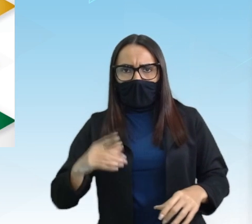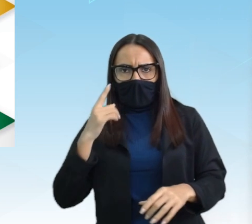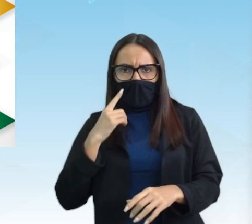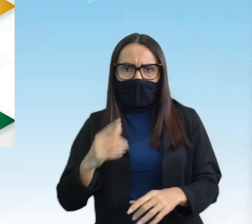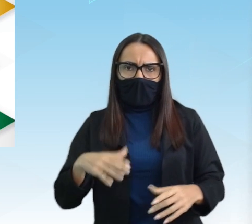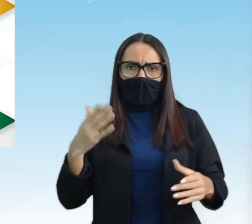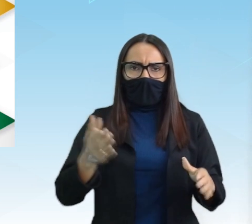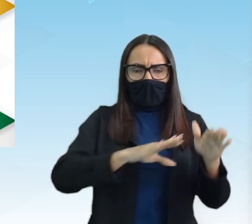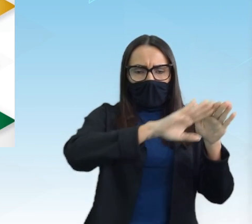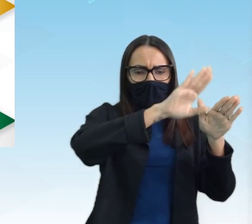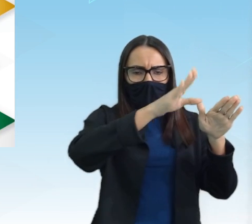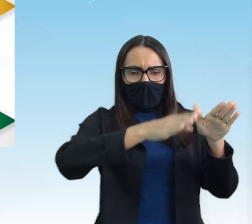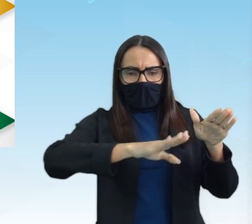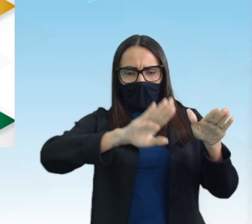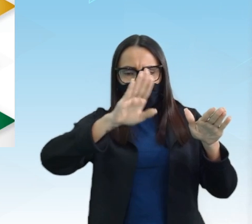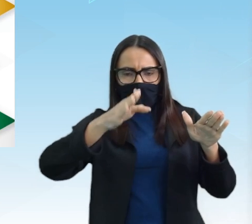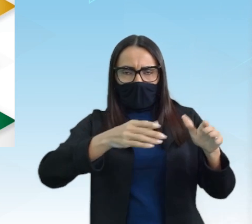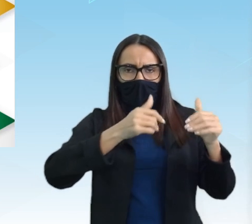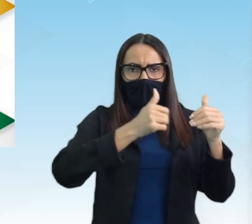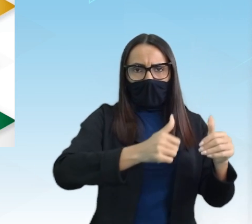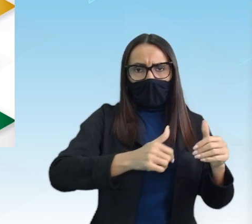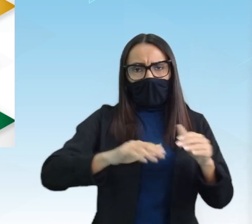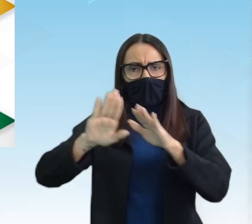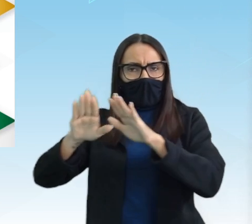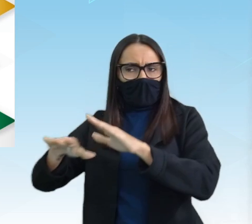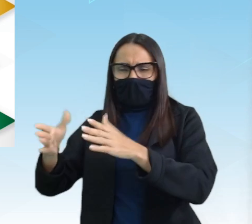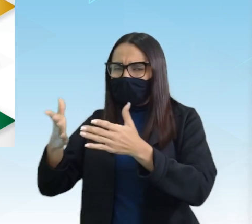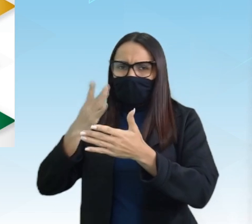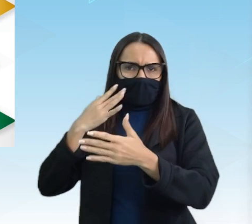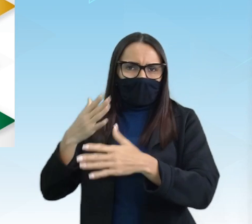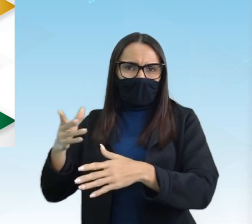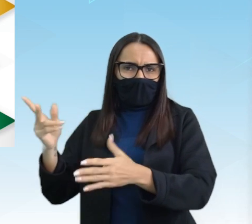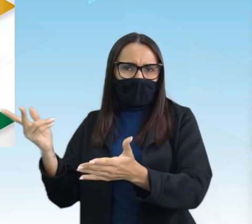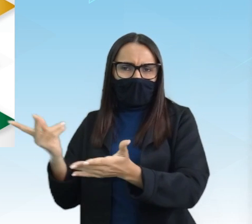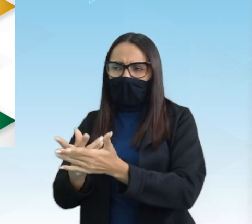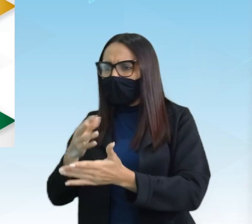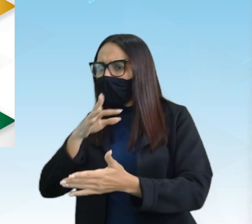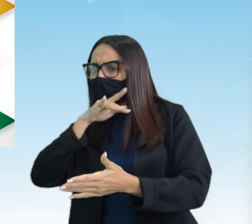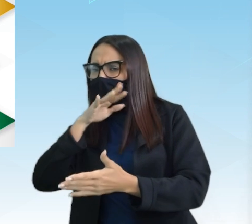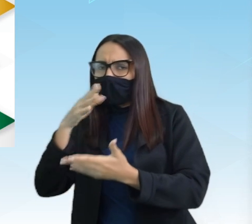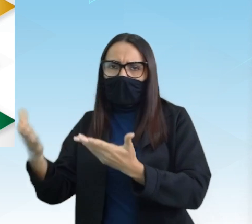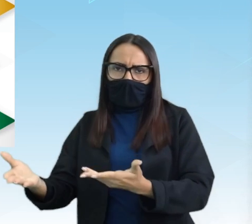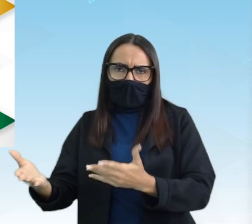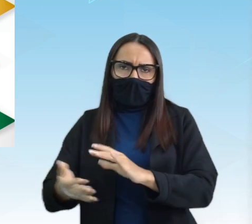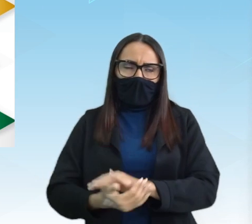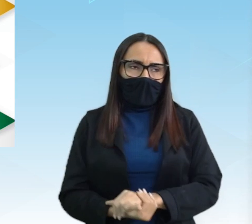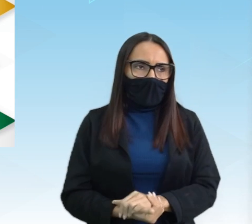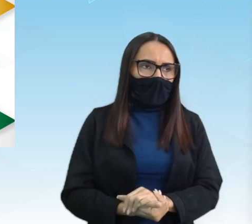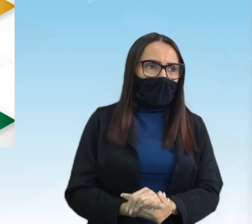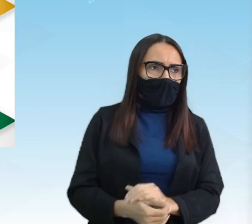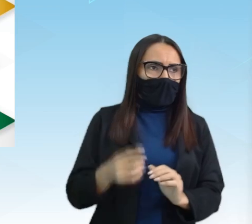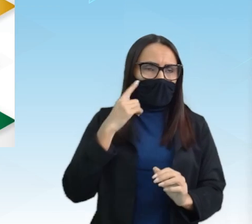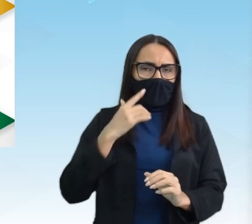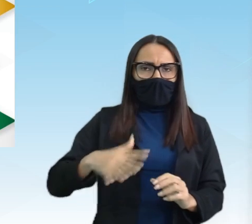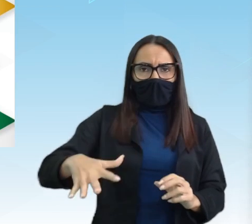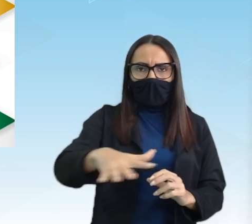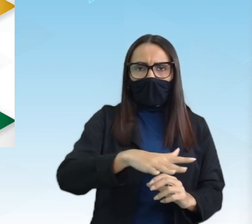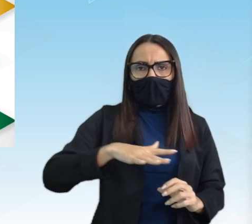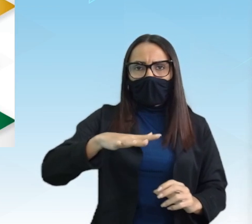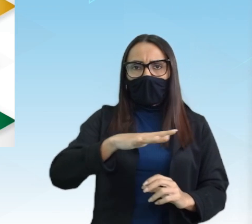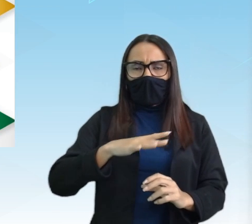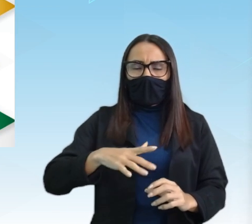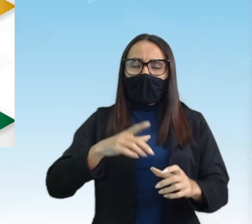irregular, superfícies favoráveis, outras não. Mas as outras que são favoráveis, a gente ocupa essa produção rural